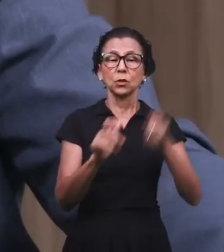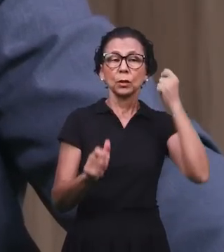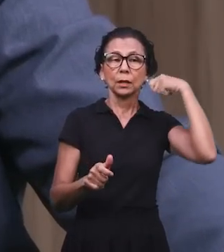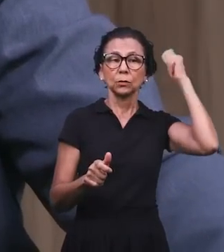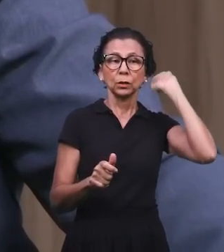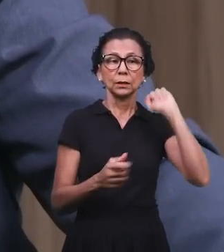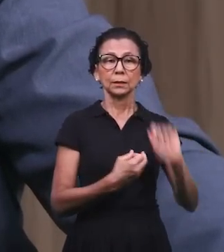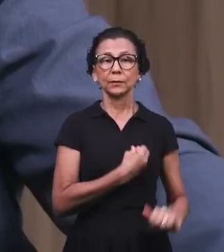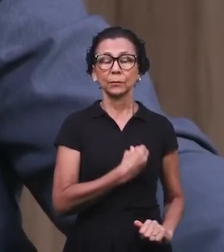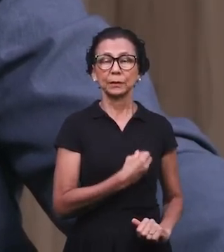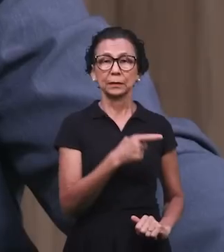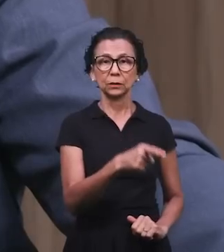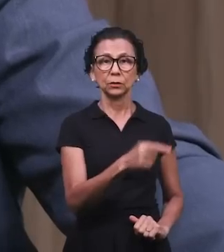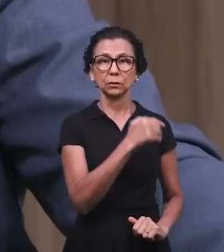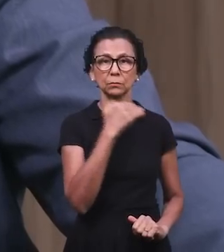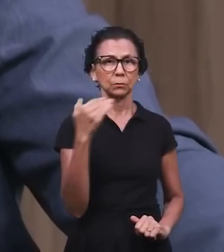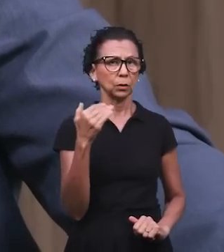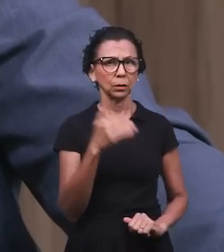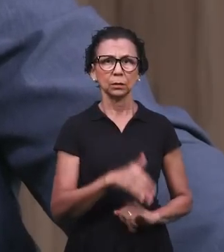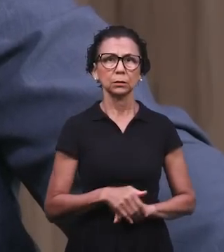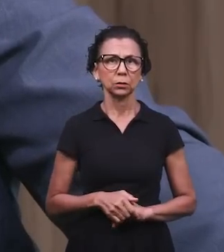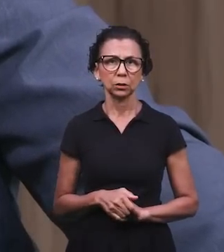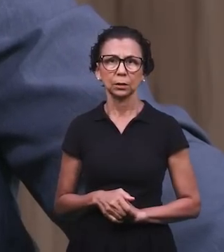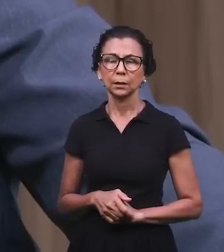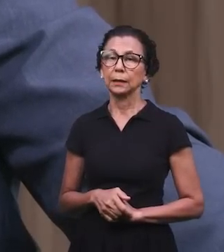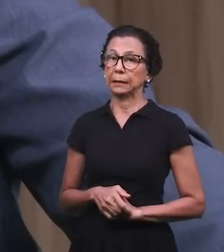que tudo fosse feito ali na fonte de Gihon.